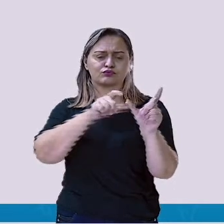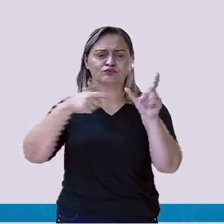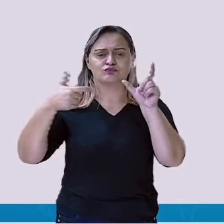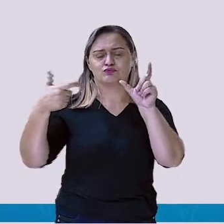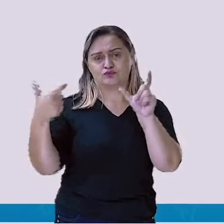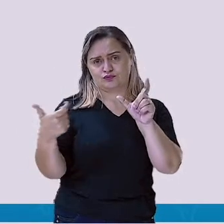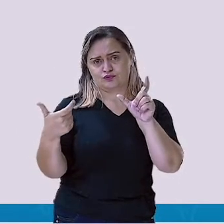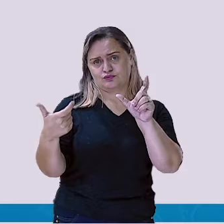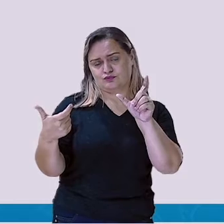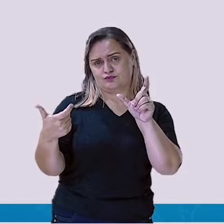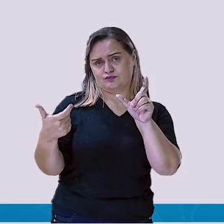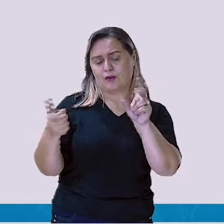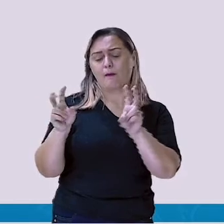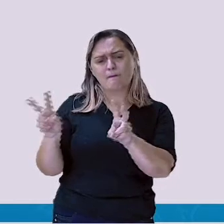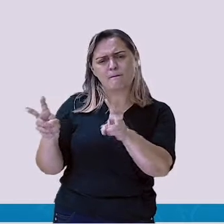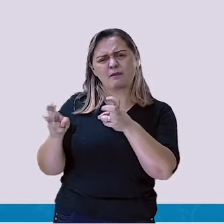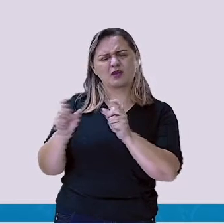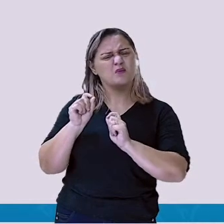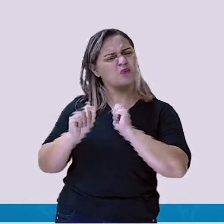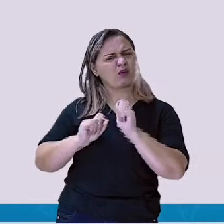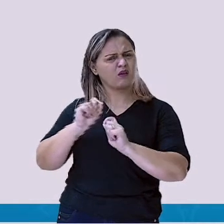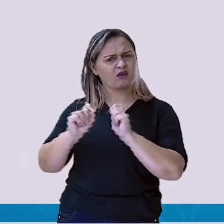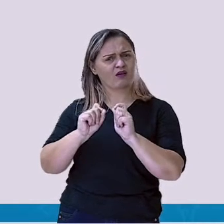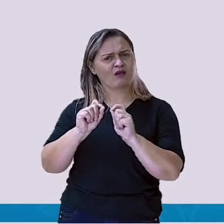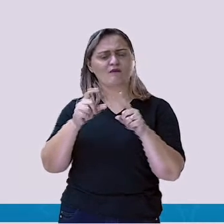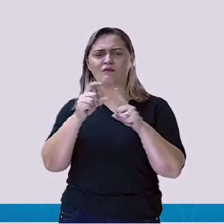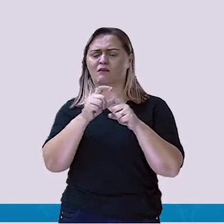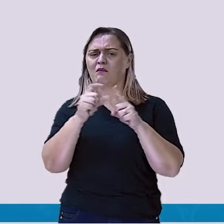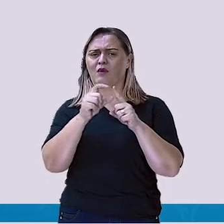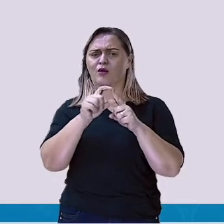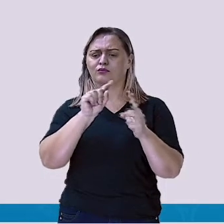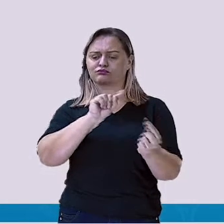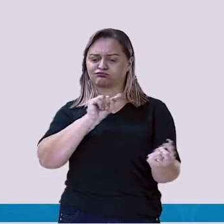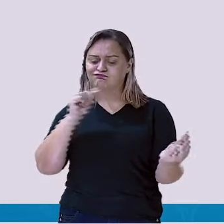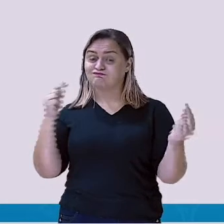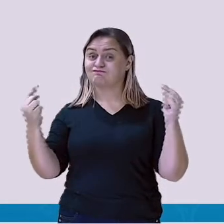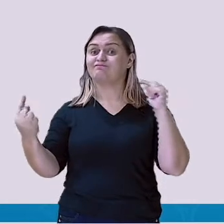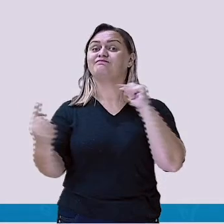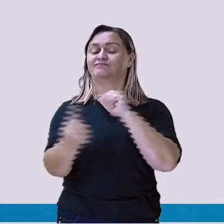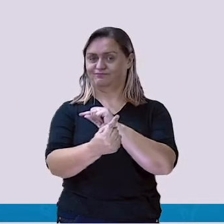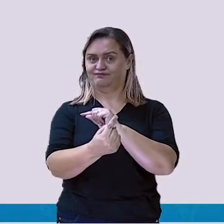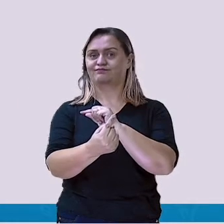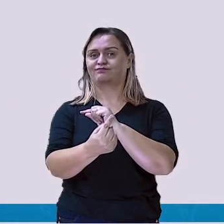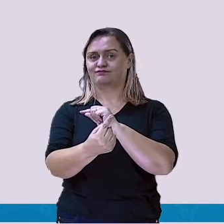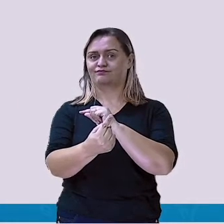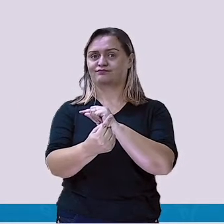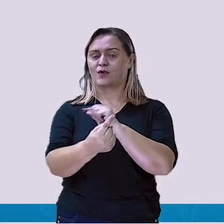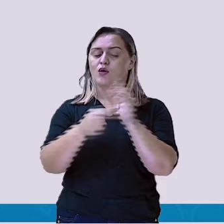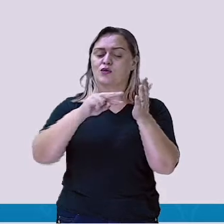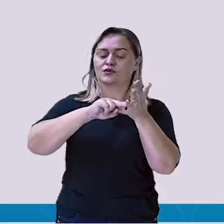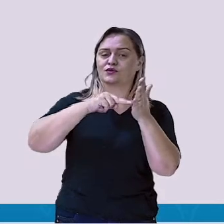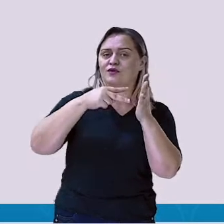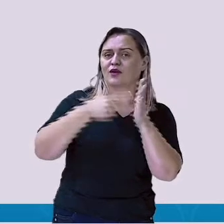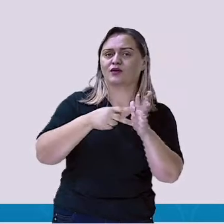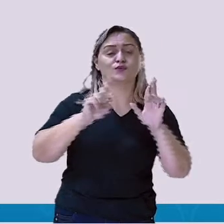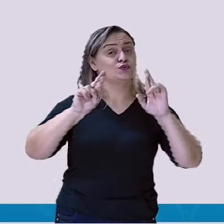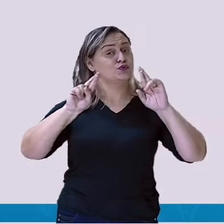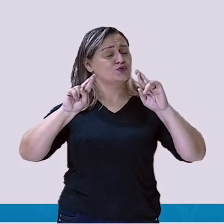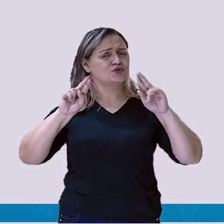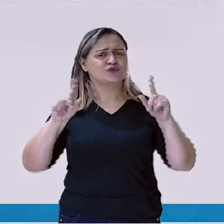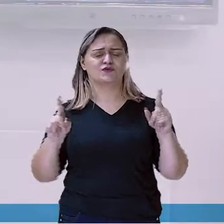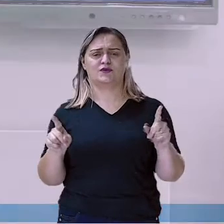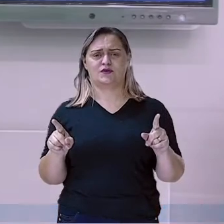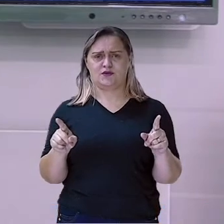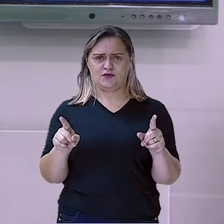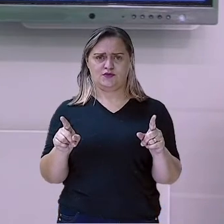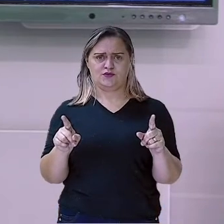não possuem o mesmo significado. São opostas uma das outras. Elas não possuem o mesmo significado.